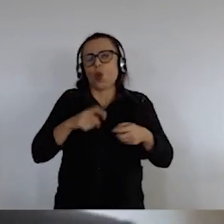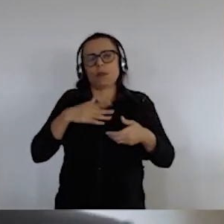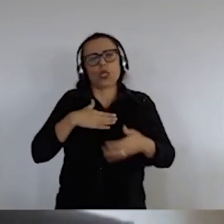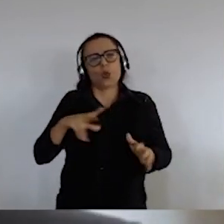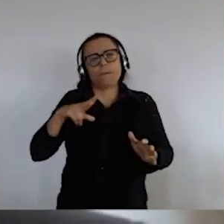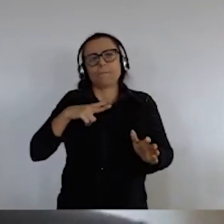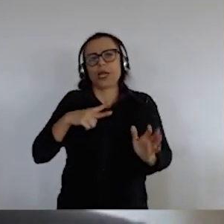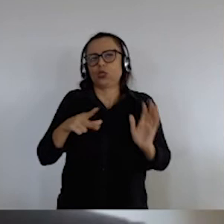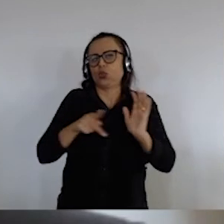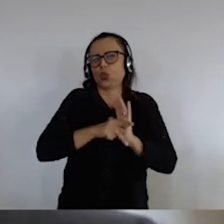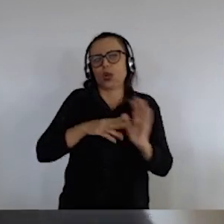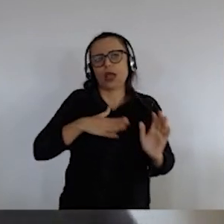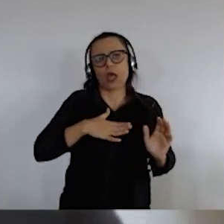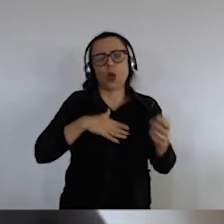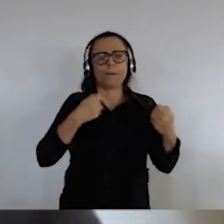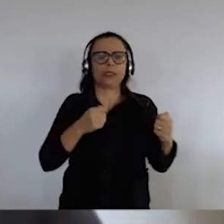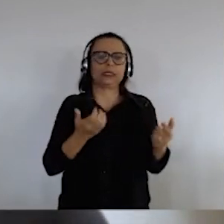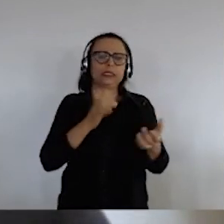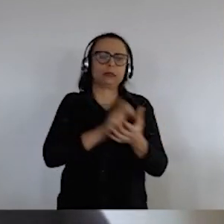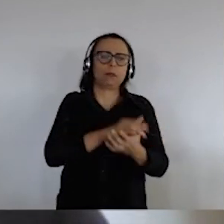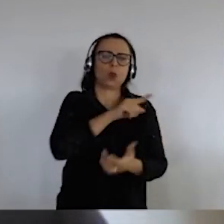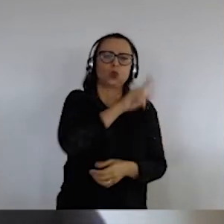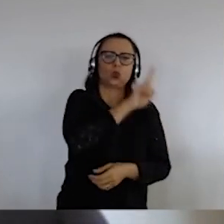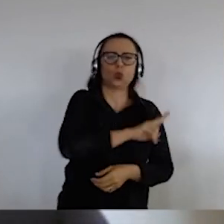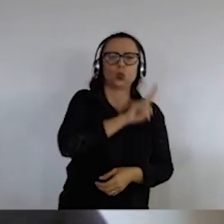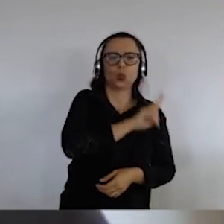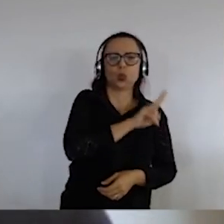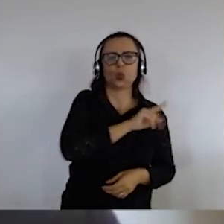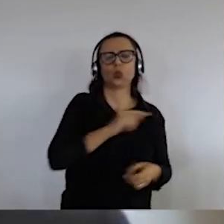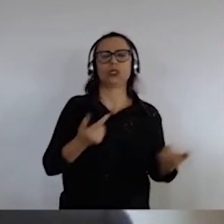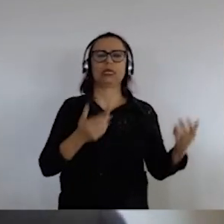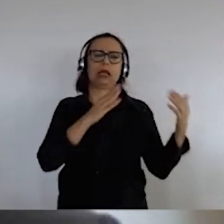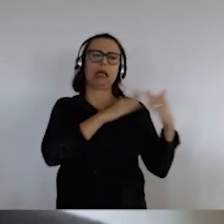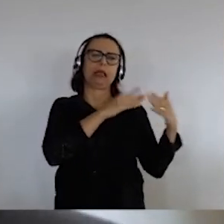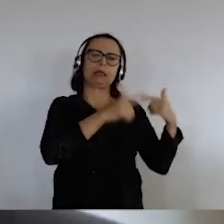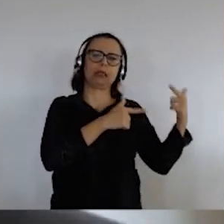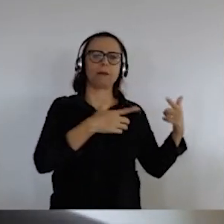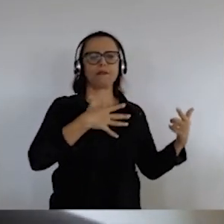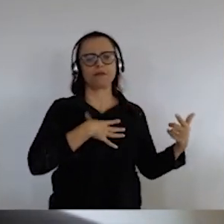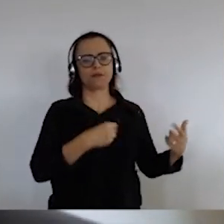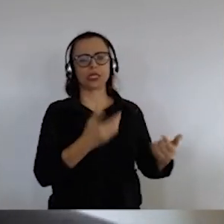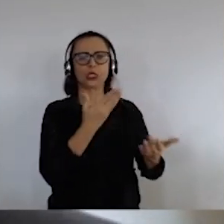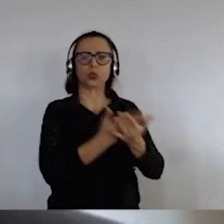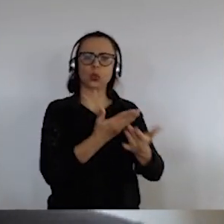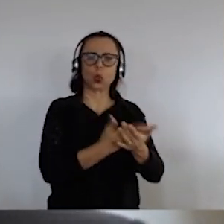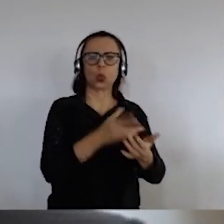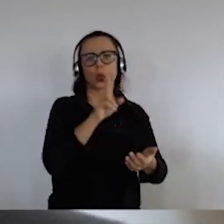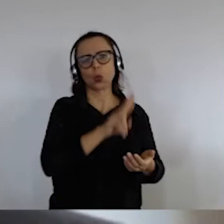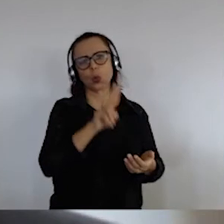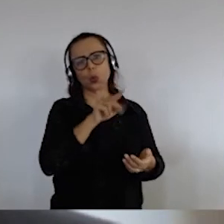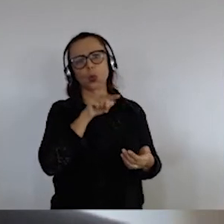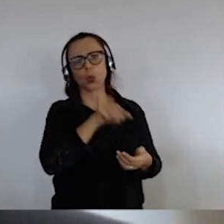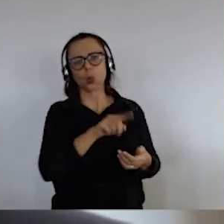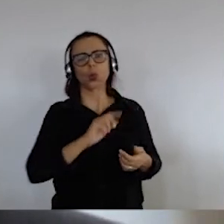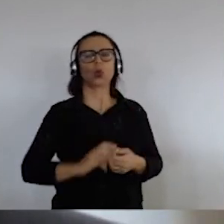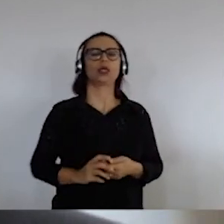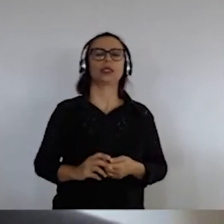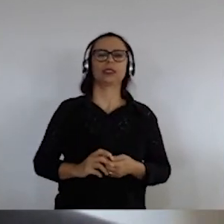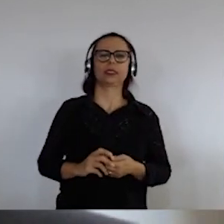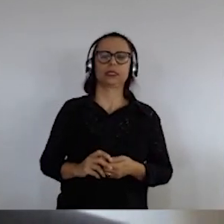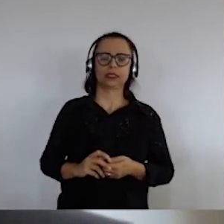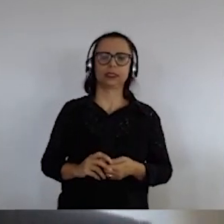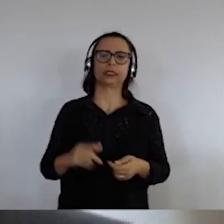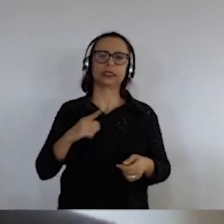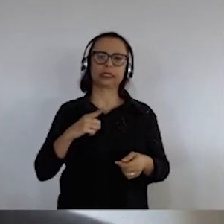dividir com o cônjuge, que também passou a fazer home office, com os filhos que estão na escola. Tem depoimentos